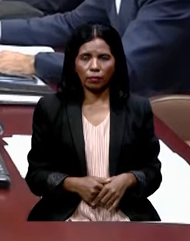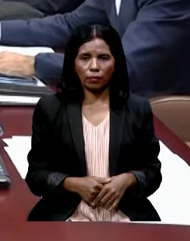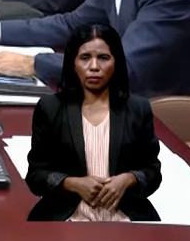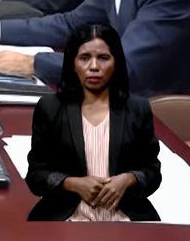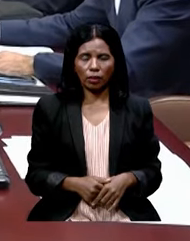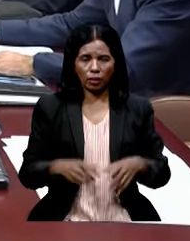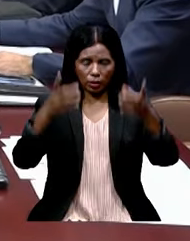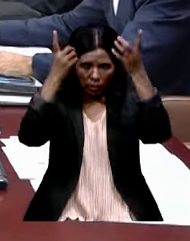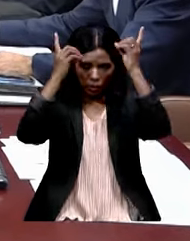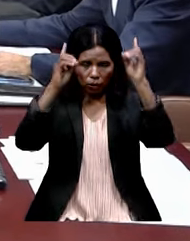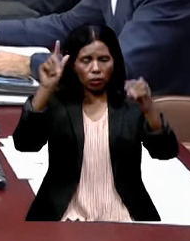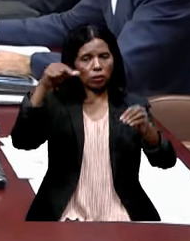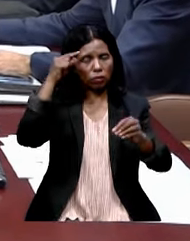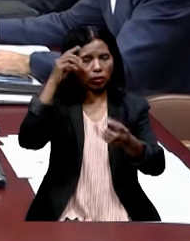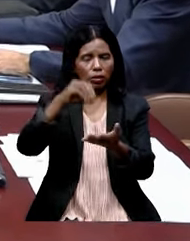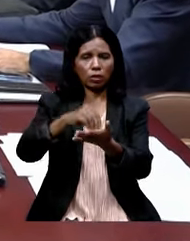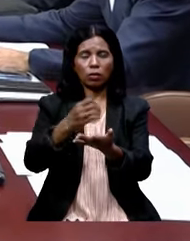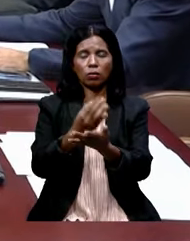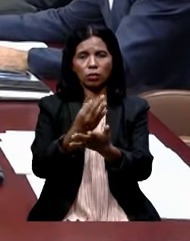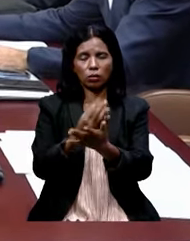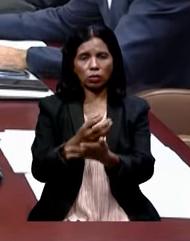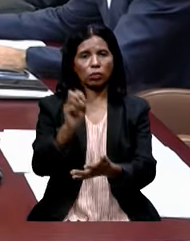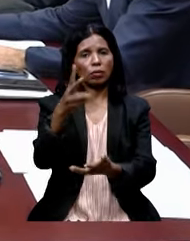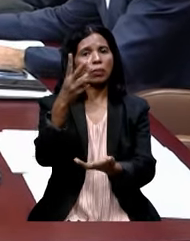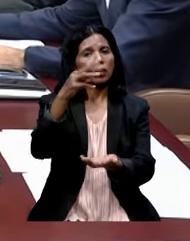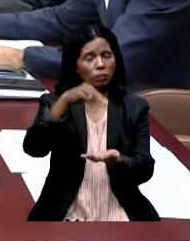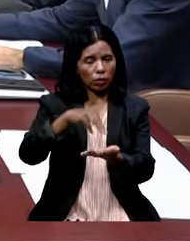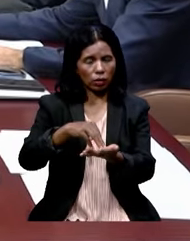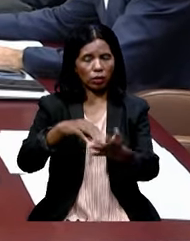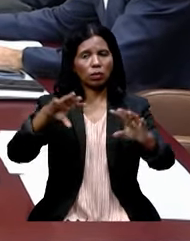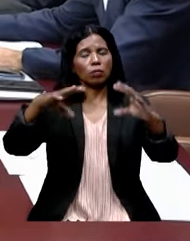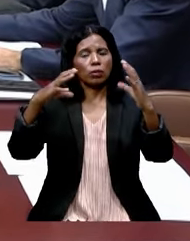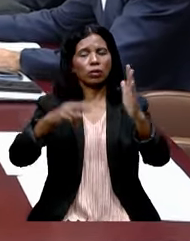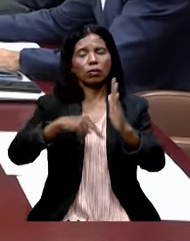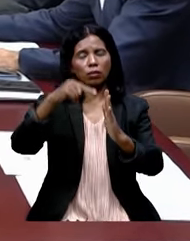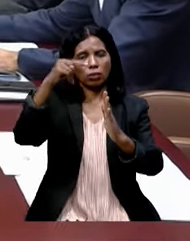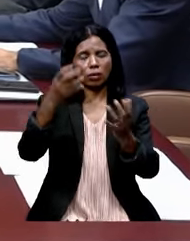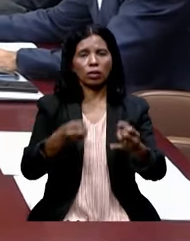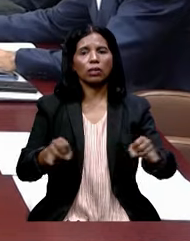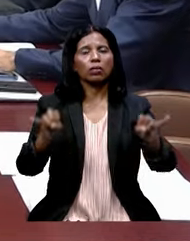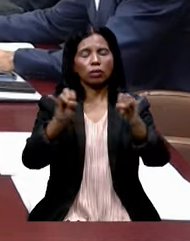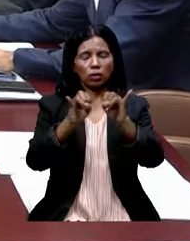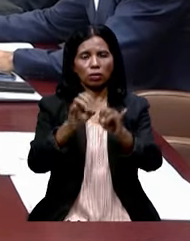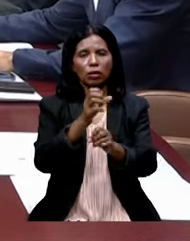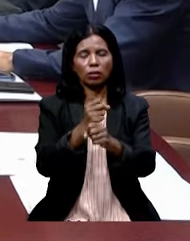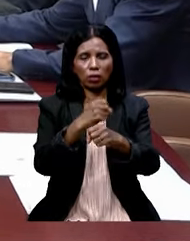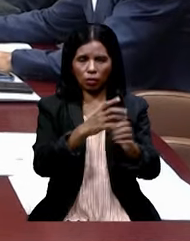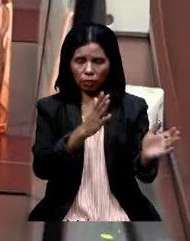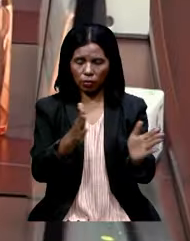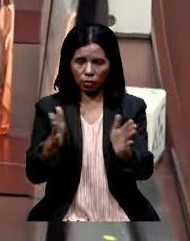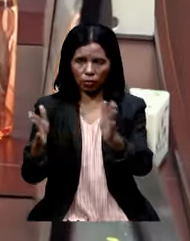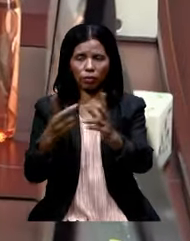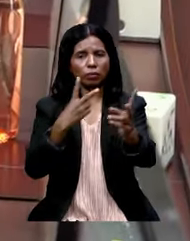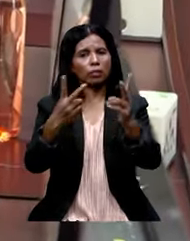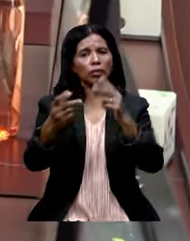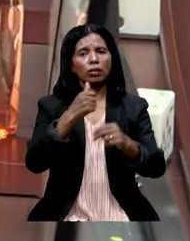Decisão governo o diálogo orçamento tocam São Lourenço em Rua, ba comissão alto nível institucional, atuhalo preparação ba visita